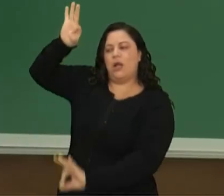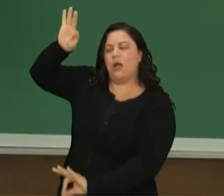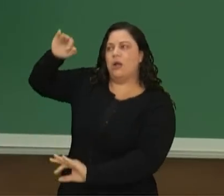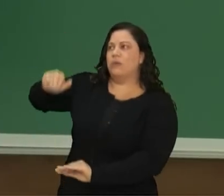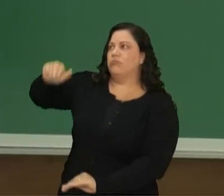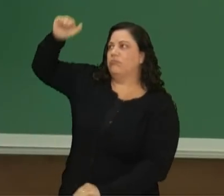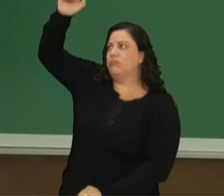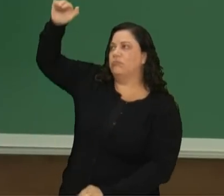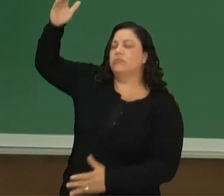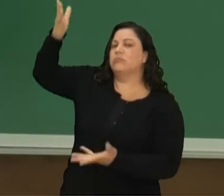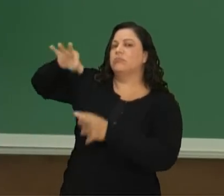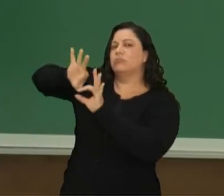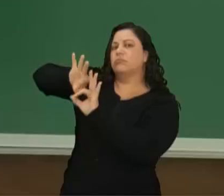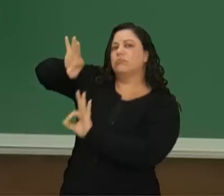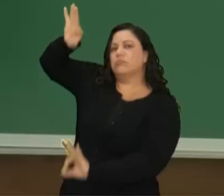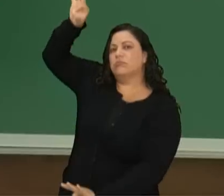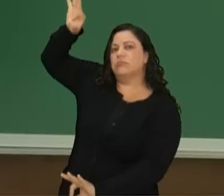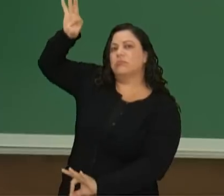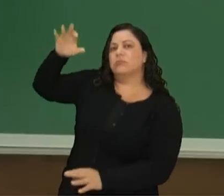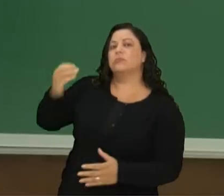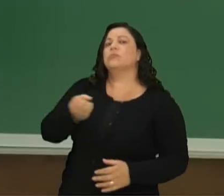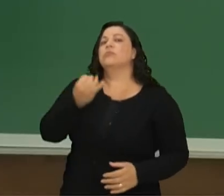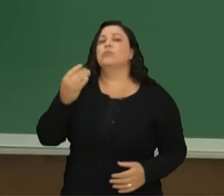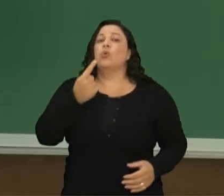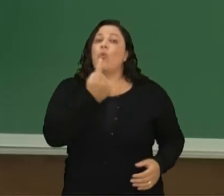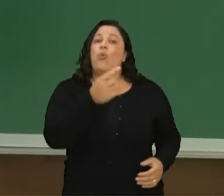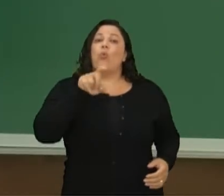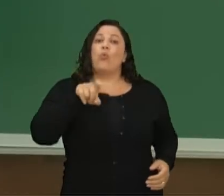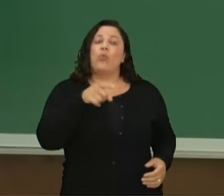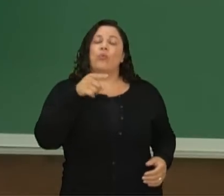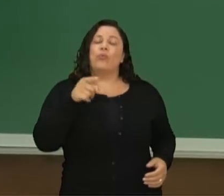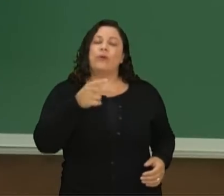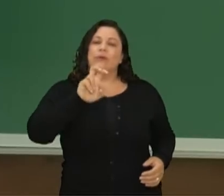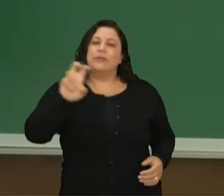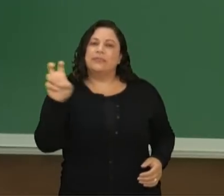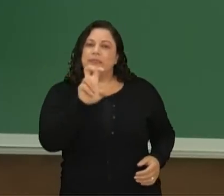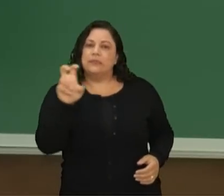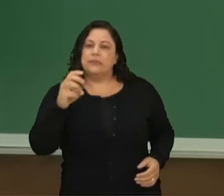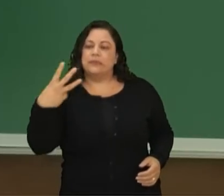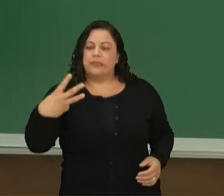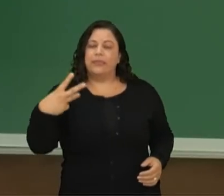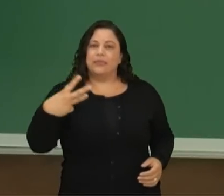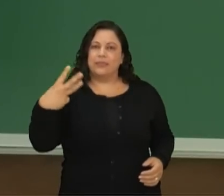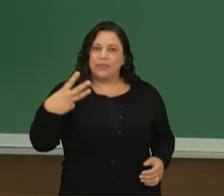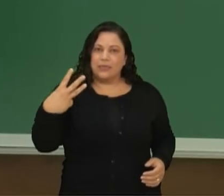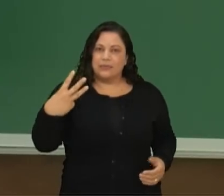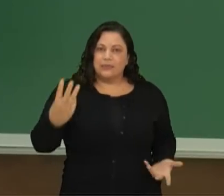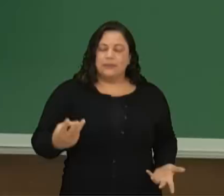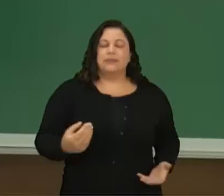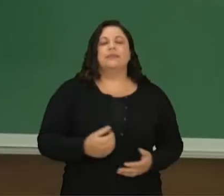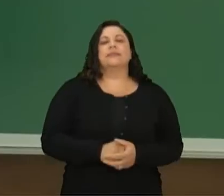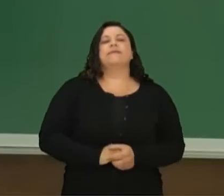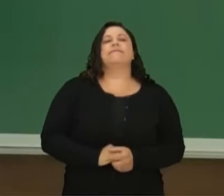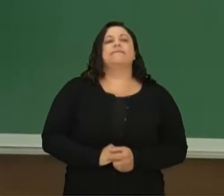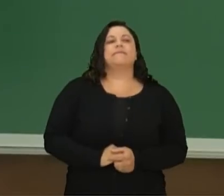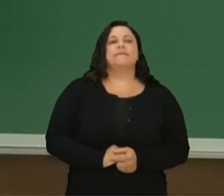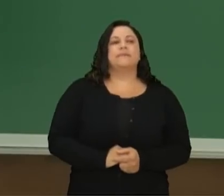altura, né, de 1,55 nós temos 3. Então, nós estamos multiplicando esse valor por 3